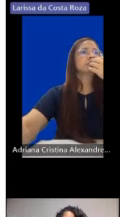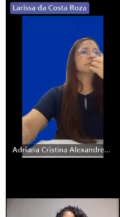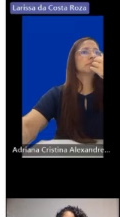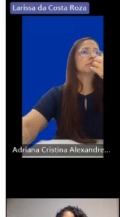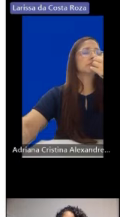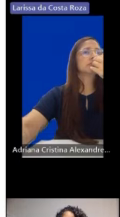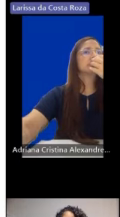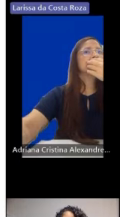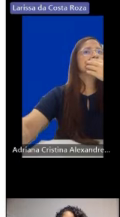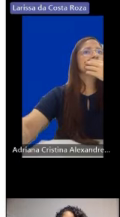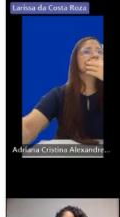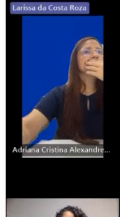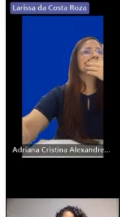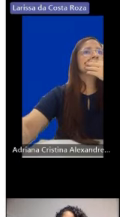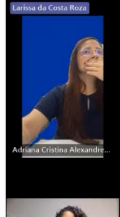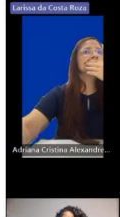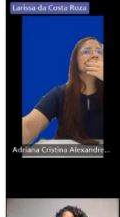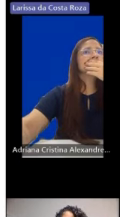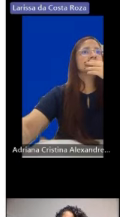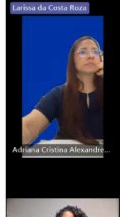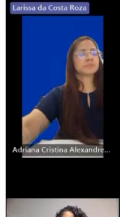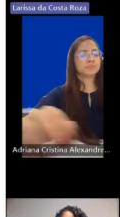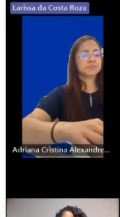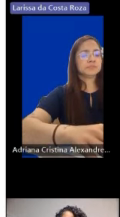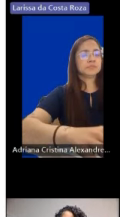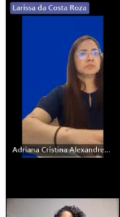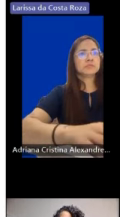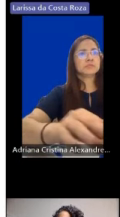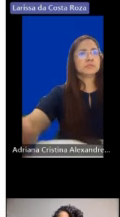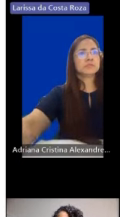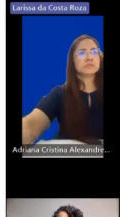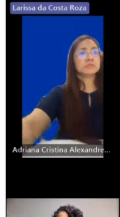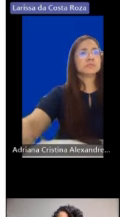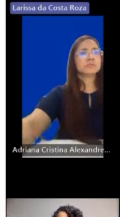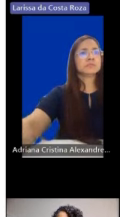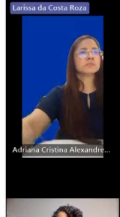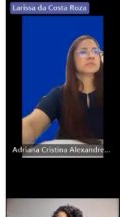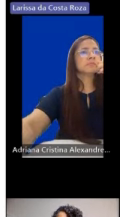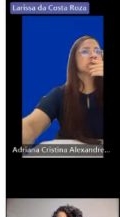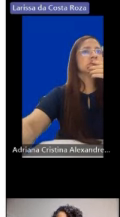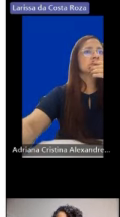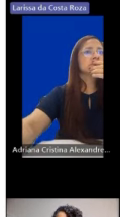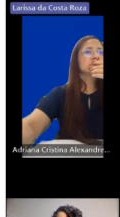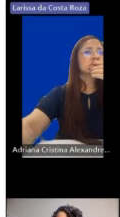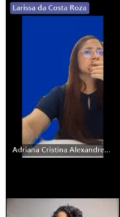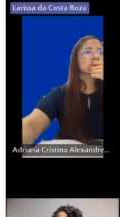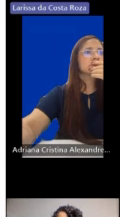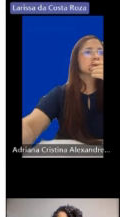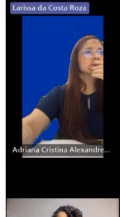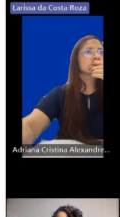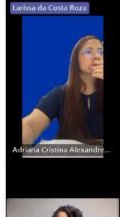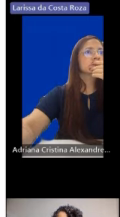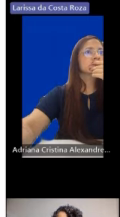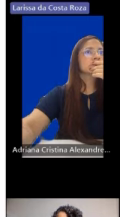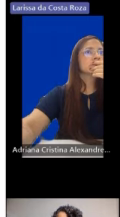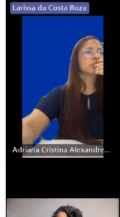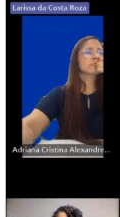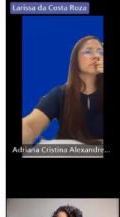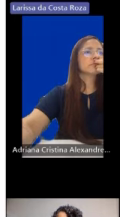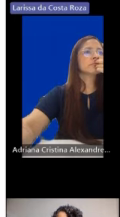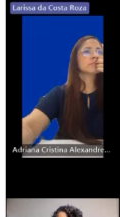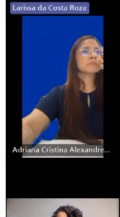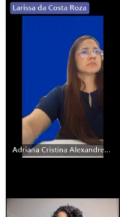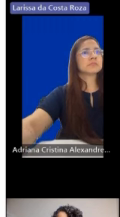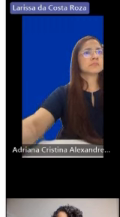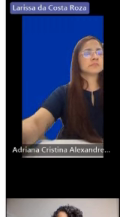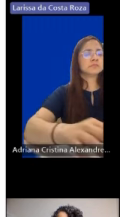lâmpada queimada, então a gente precisa olhar tudo isso. E as validades também são bem importantes, que eu também coloquei posteriormente nos próximos slides, mas é bom a gente já englobar esses assuntos, porque